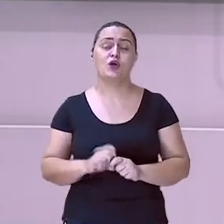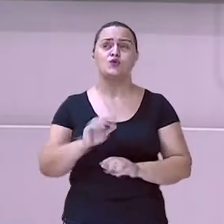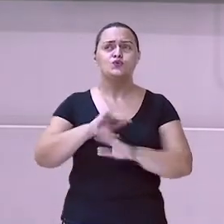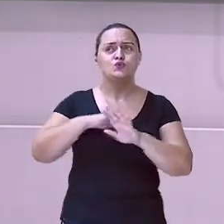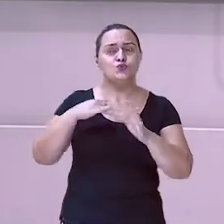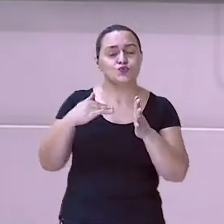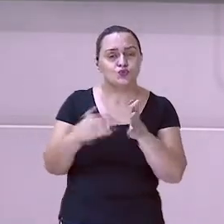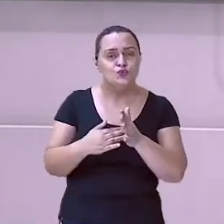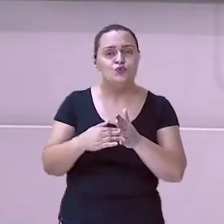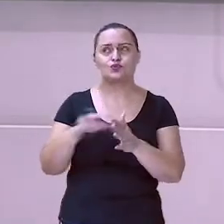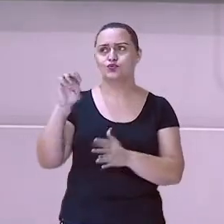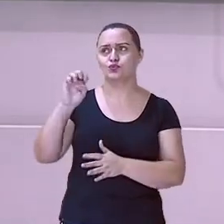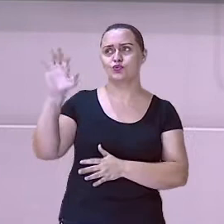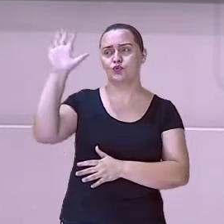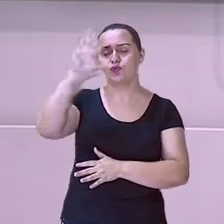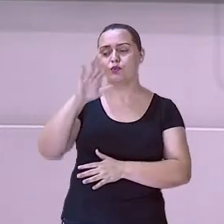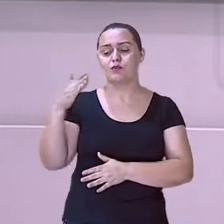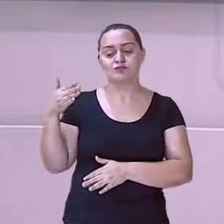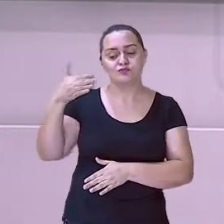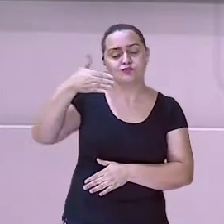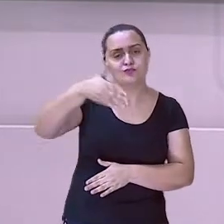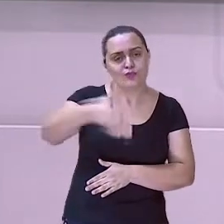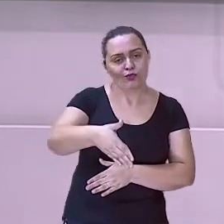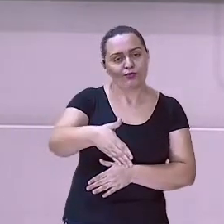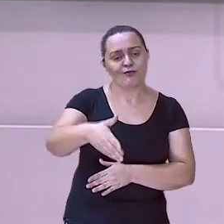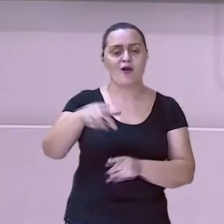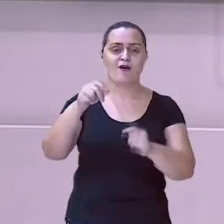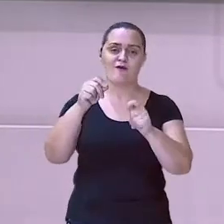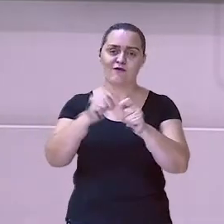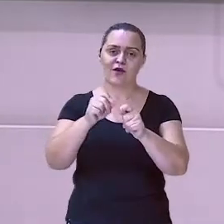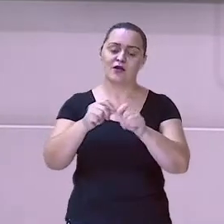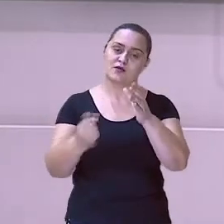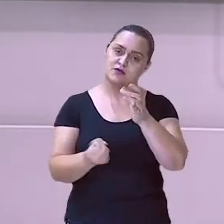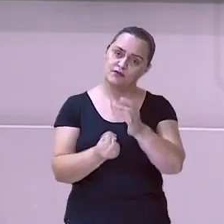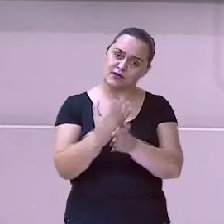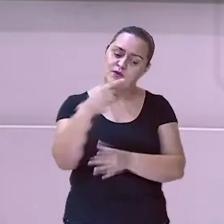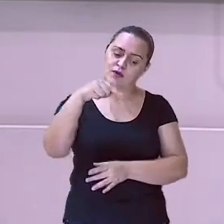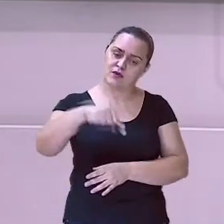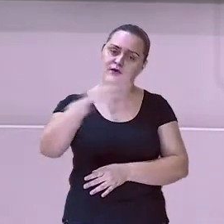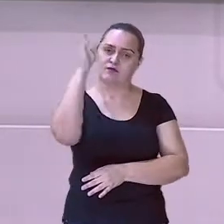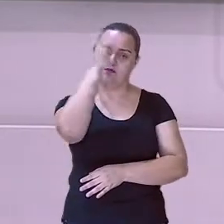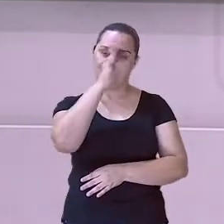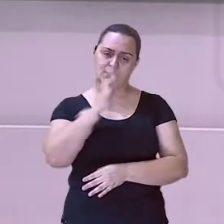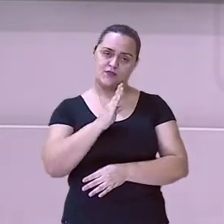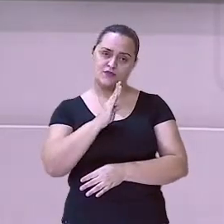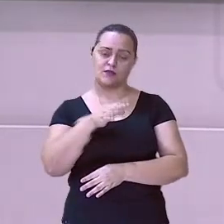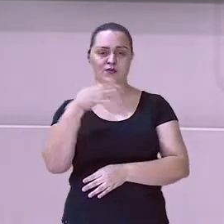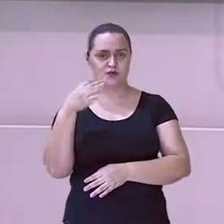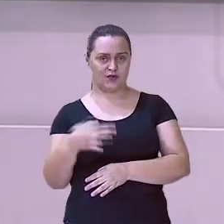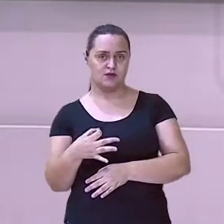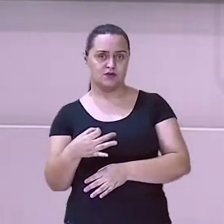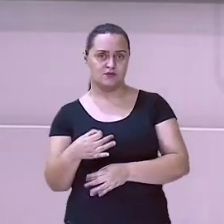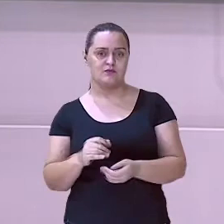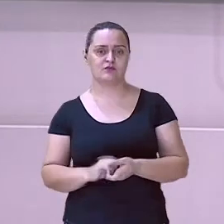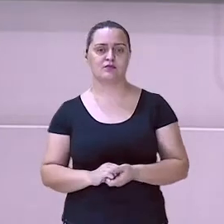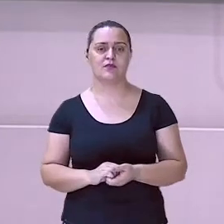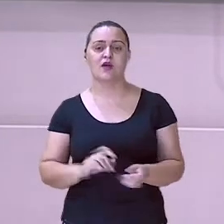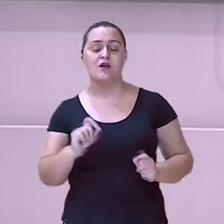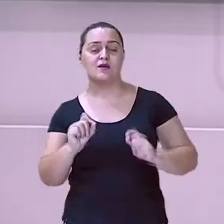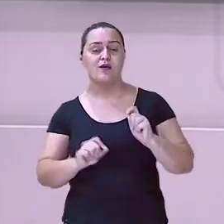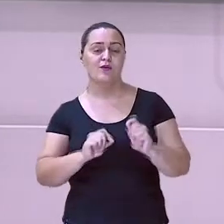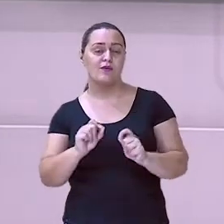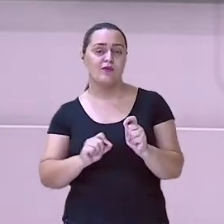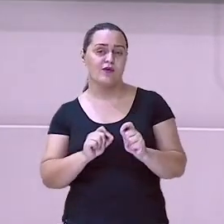chegou fez. Tranquilo? Então, resultante do contato entre